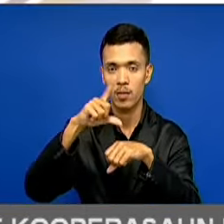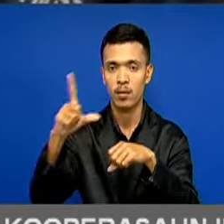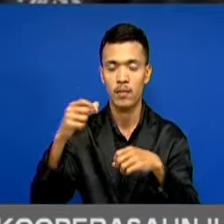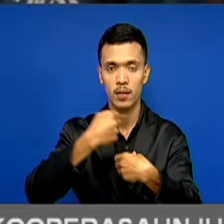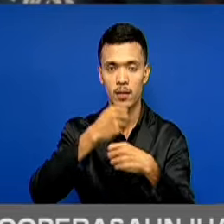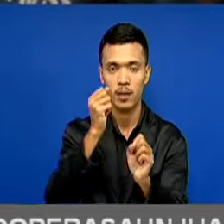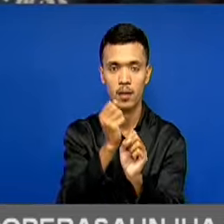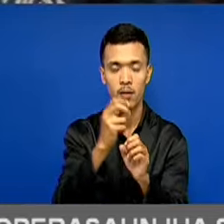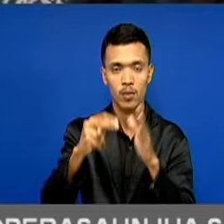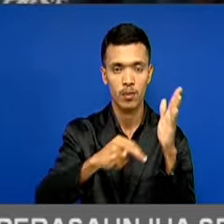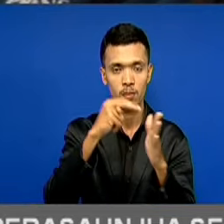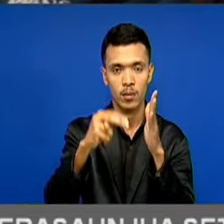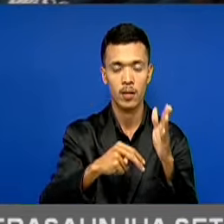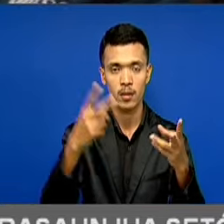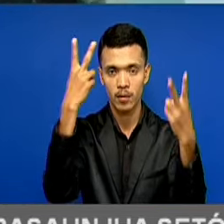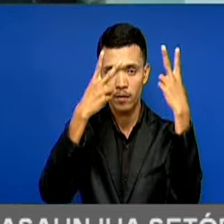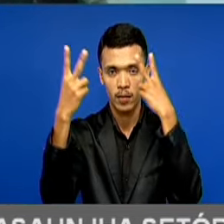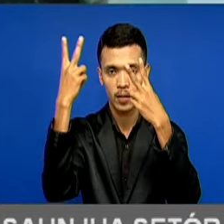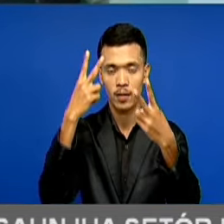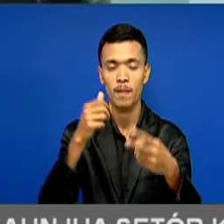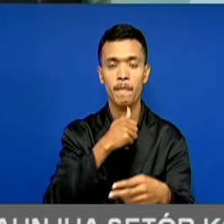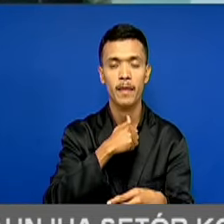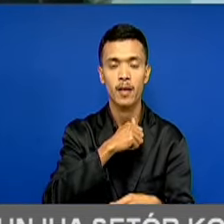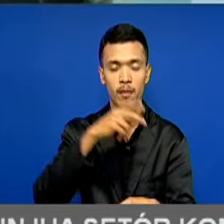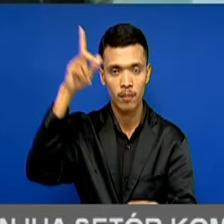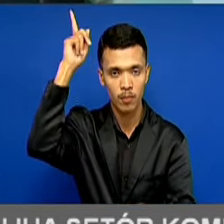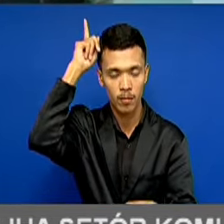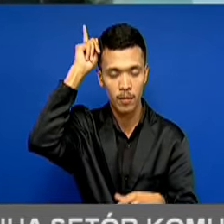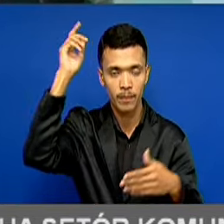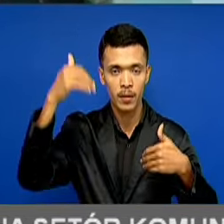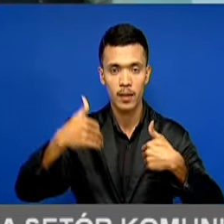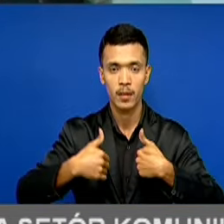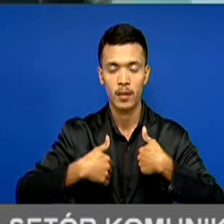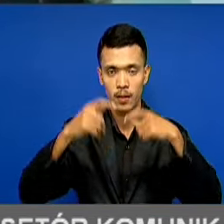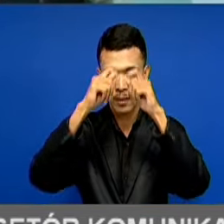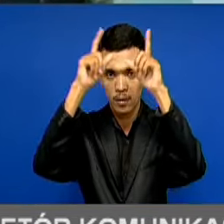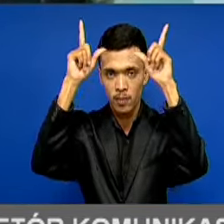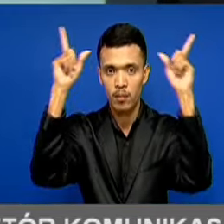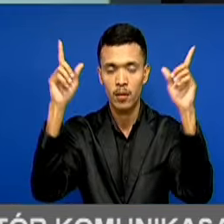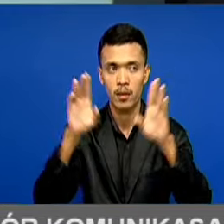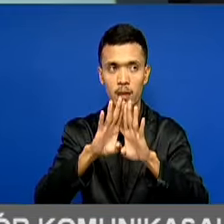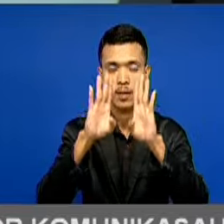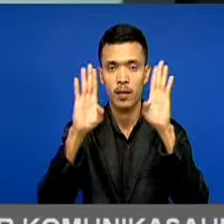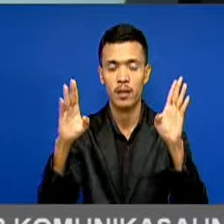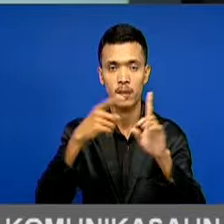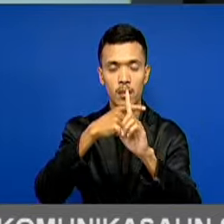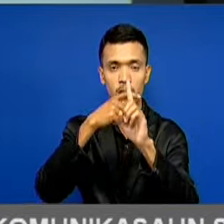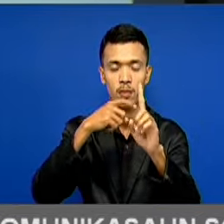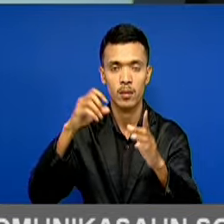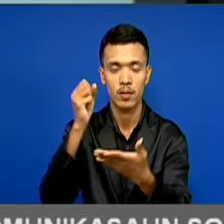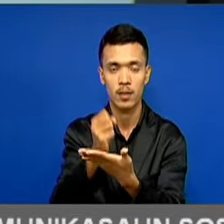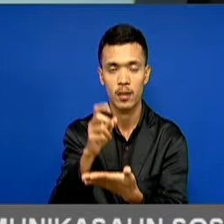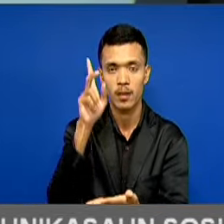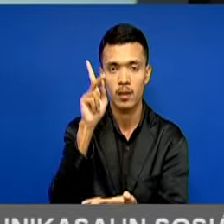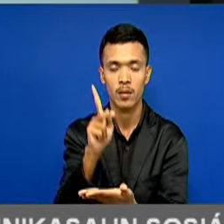Halo, cobertura durante visita Papa Francisco e Timor-Leste. Website na lança Rússia. Secretário de Estado de